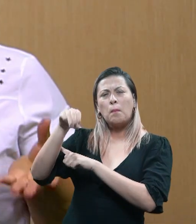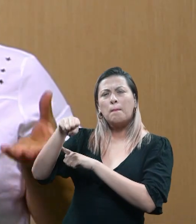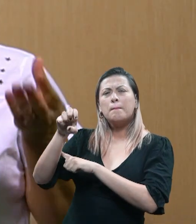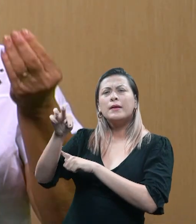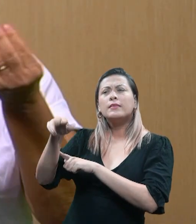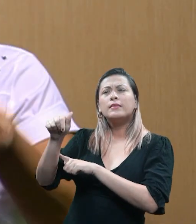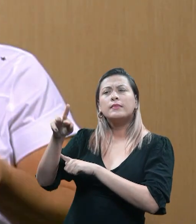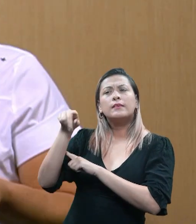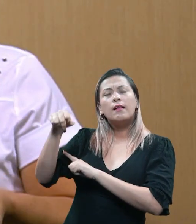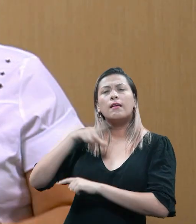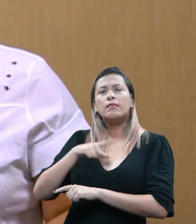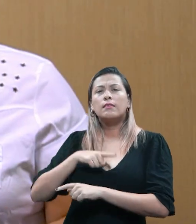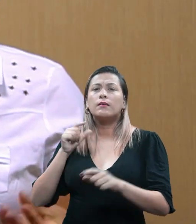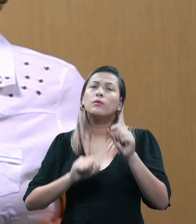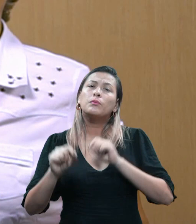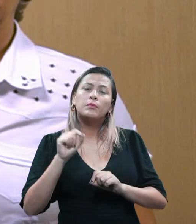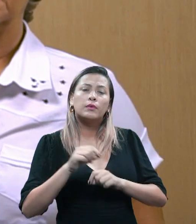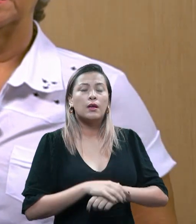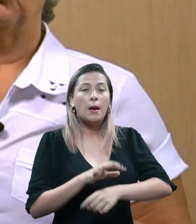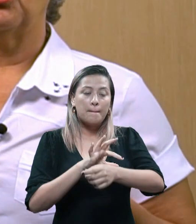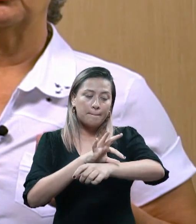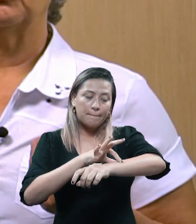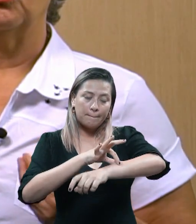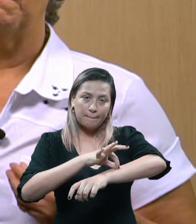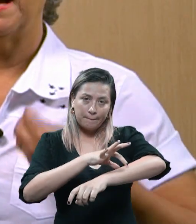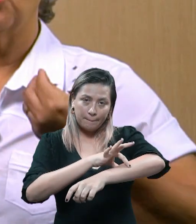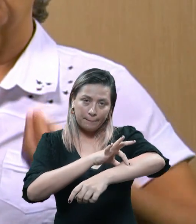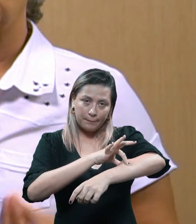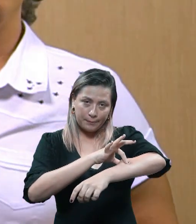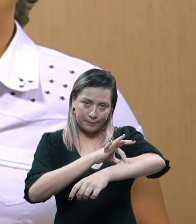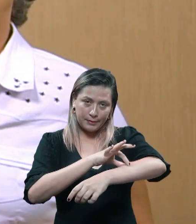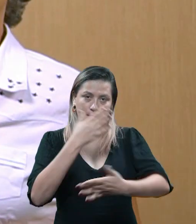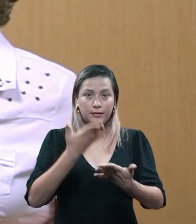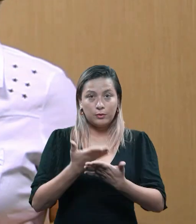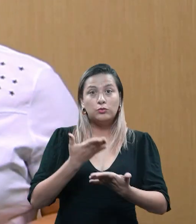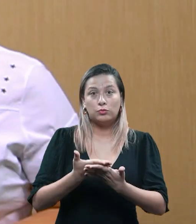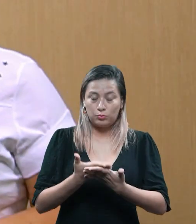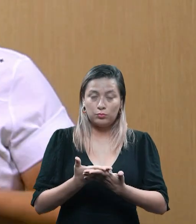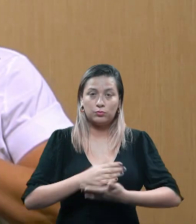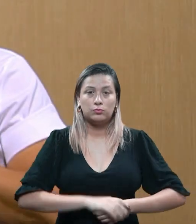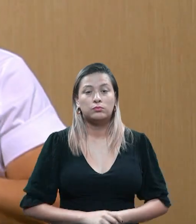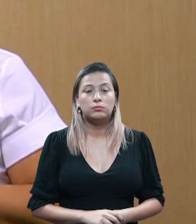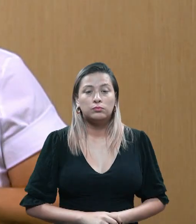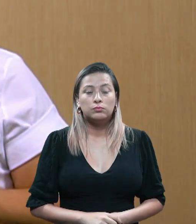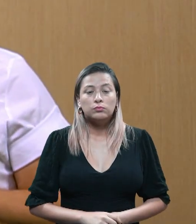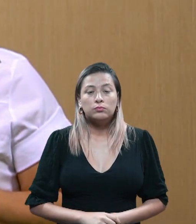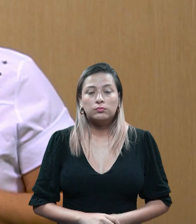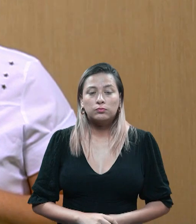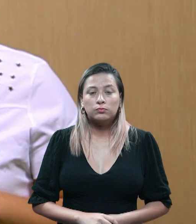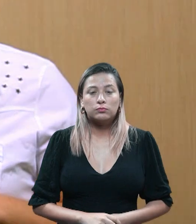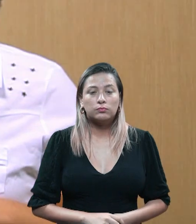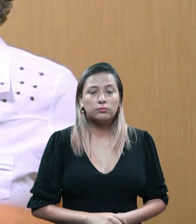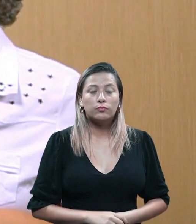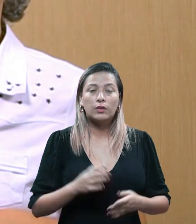temos como objeto de estudo a pele, que é o nosso maior órgão do corpo humano. Ele ajuda a regular